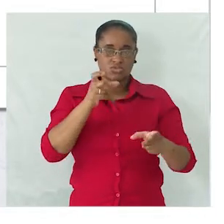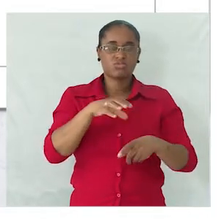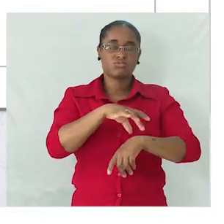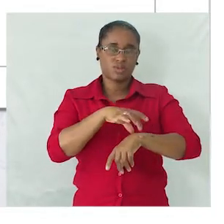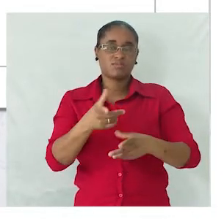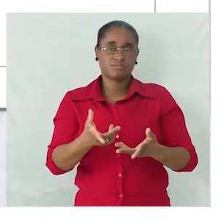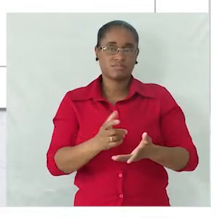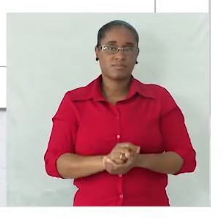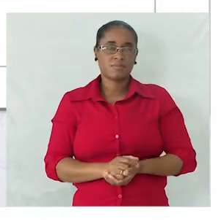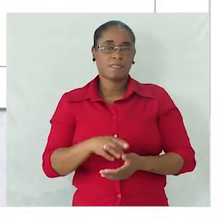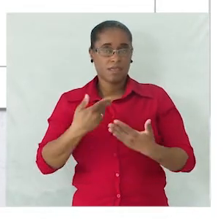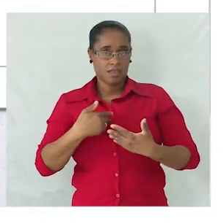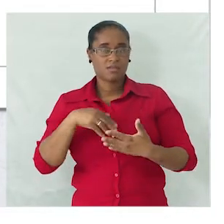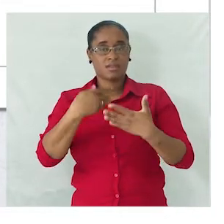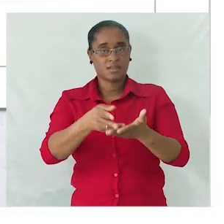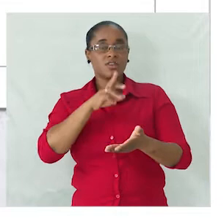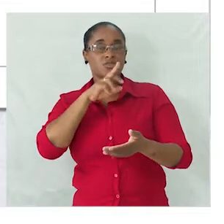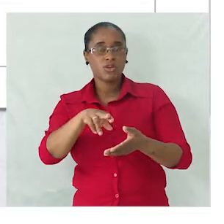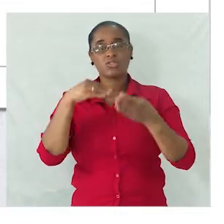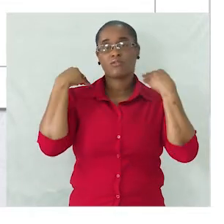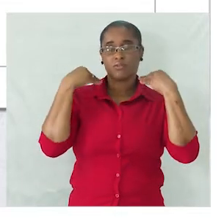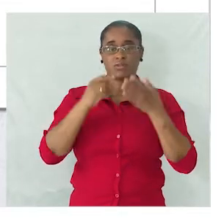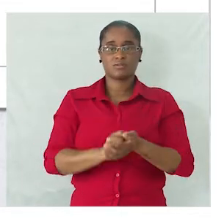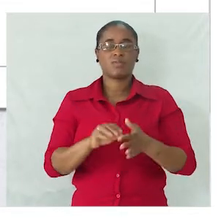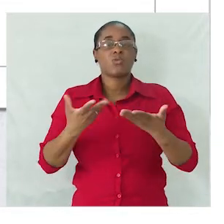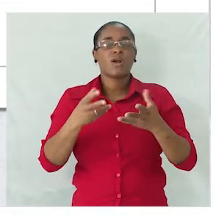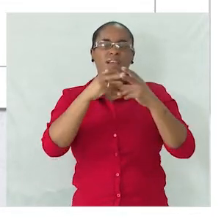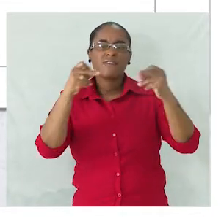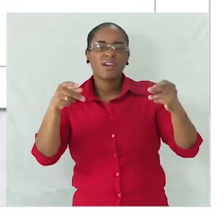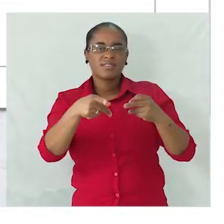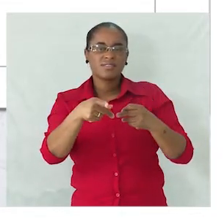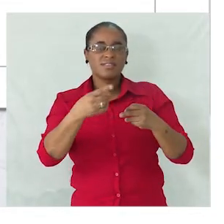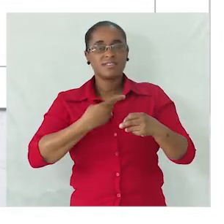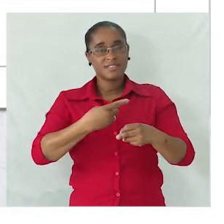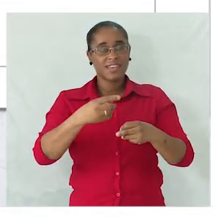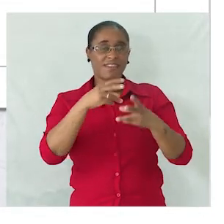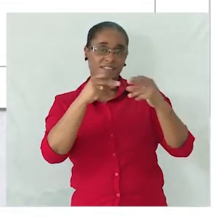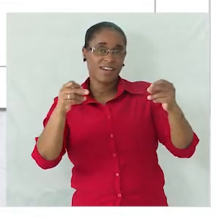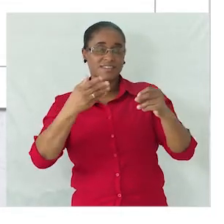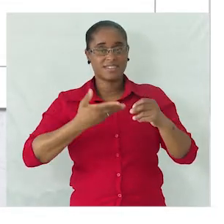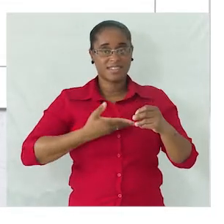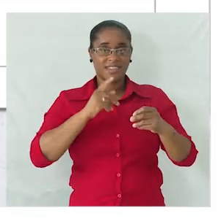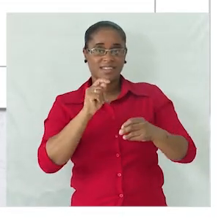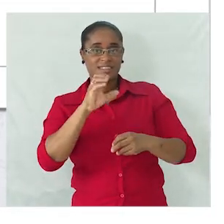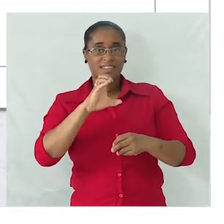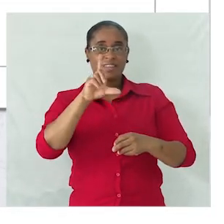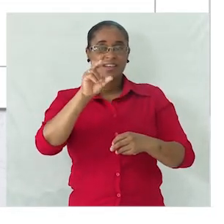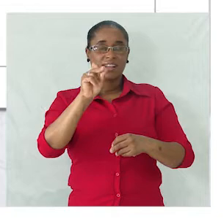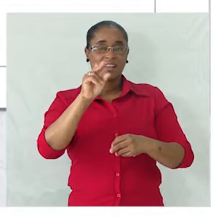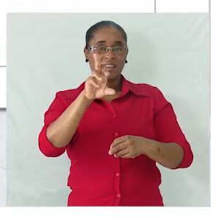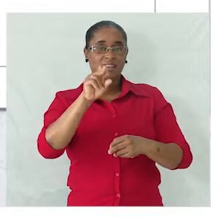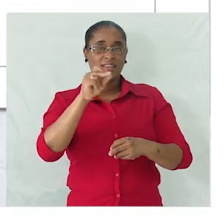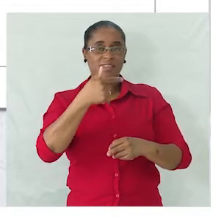dar uma resposta, a dar uma informação. Então, qual é o tipo de frase? Será frase declarativa. Muito bem, do tipo